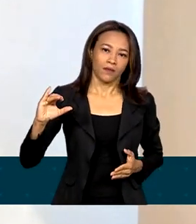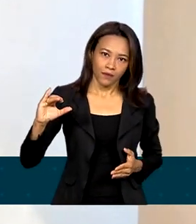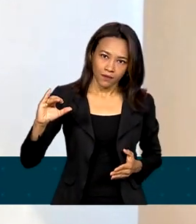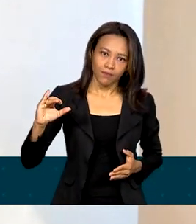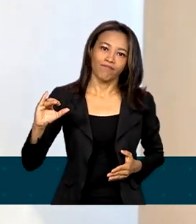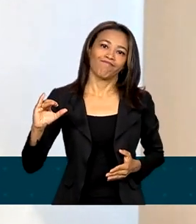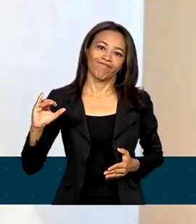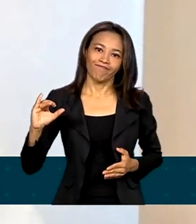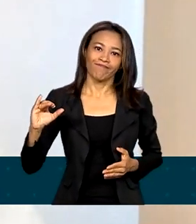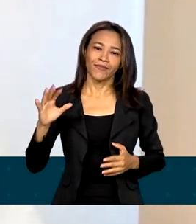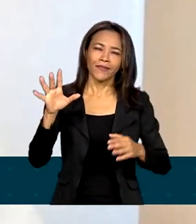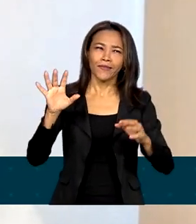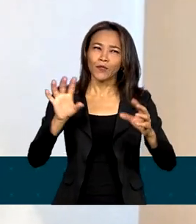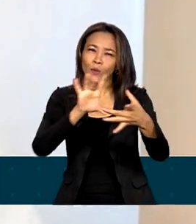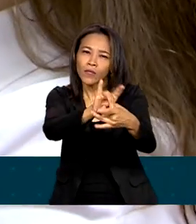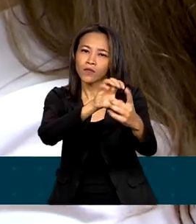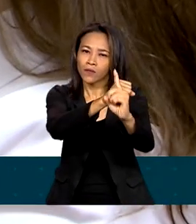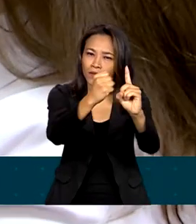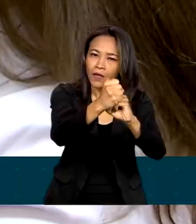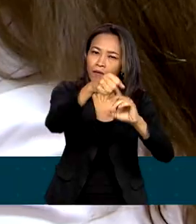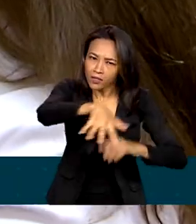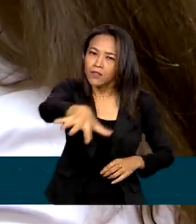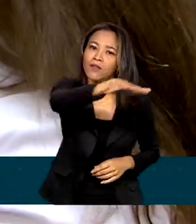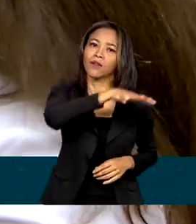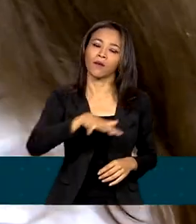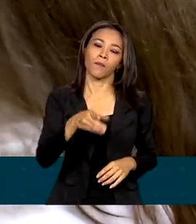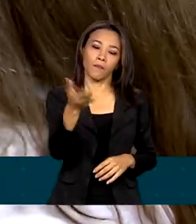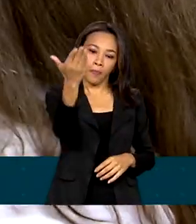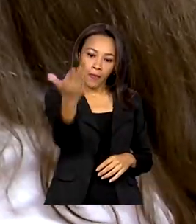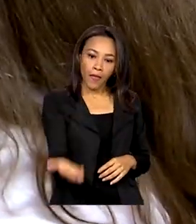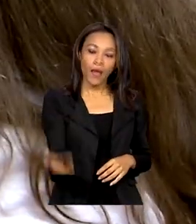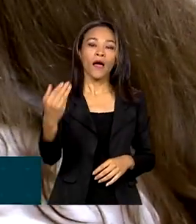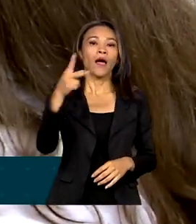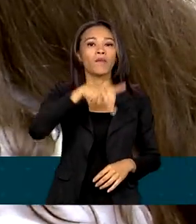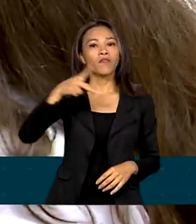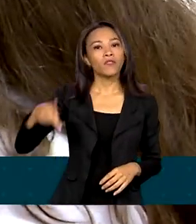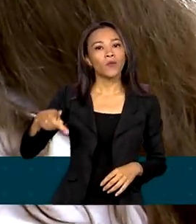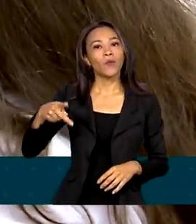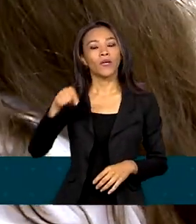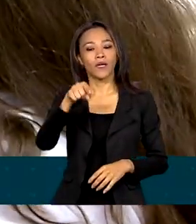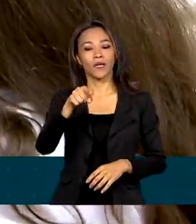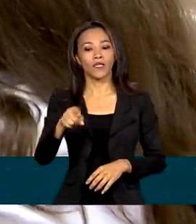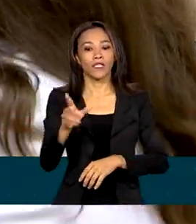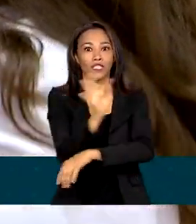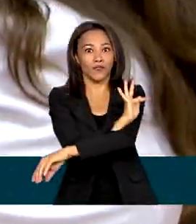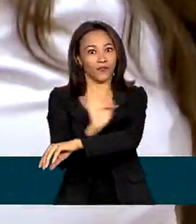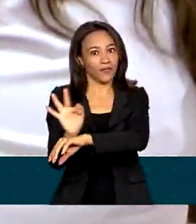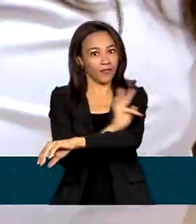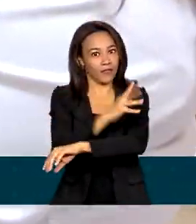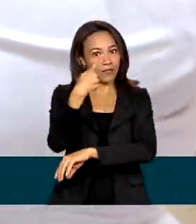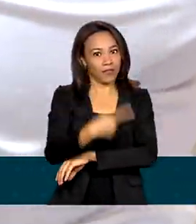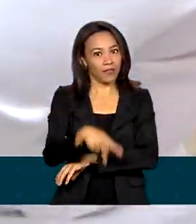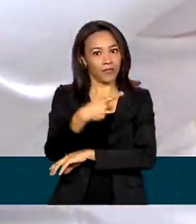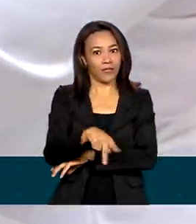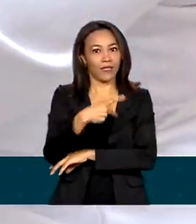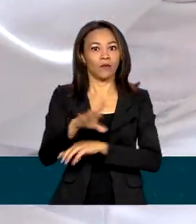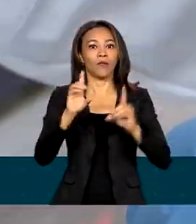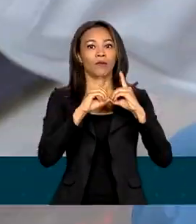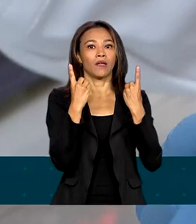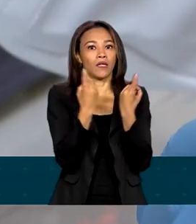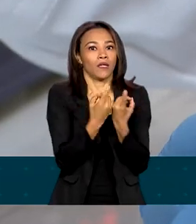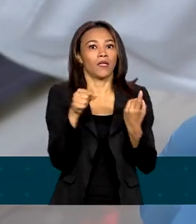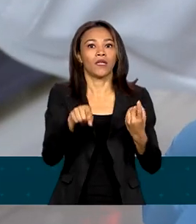mais social, mais geral, né? A professora do Instituto de Física da Universidade de Brasília diz que é